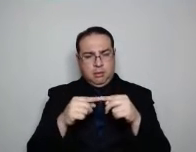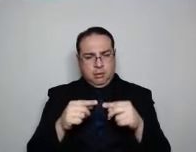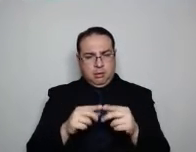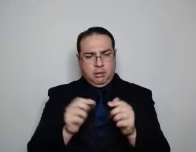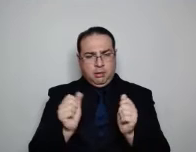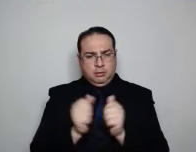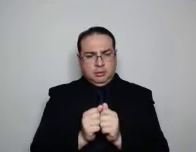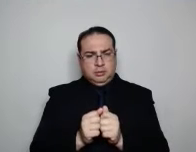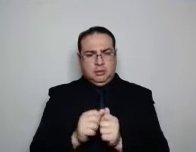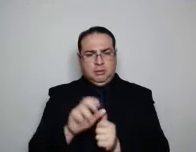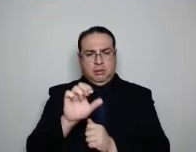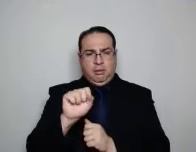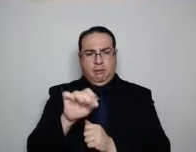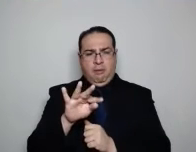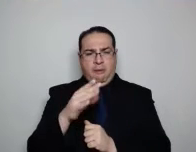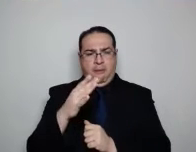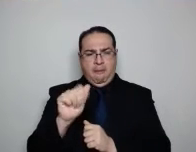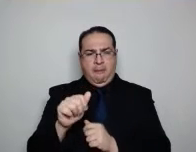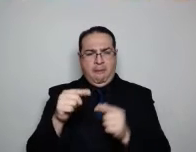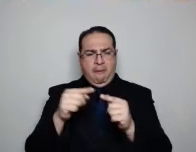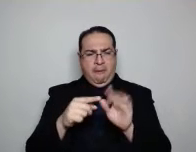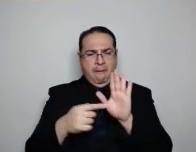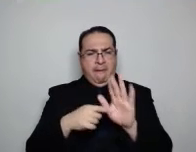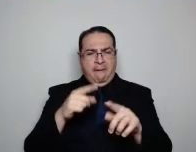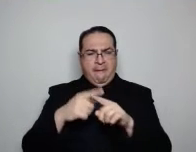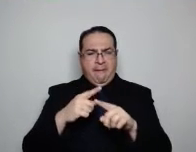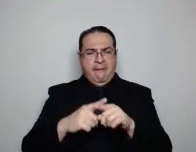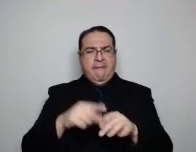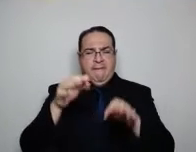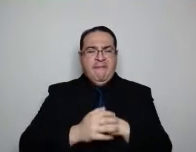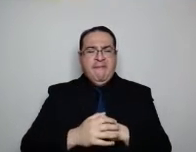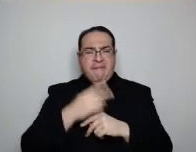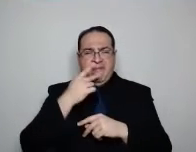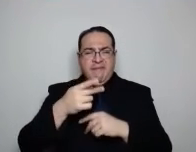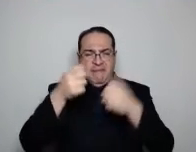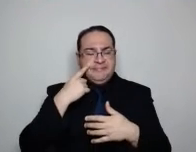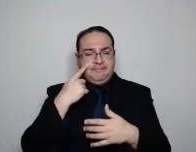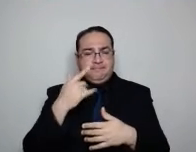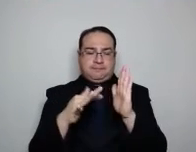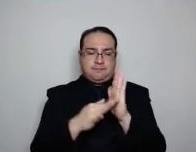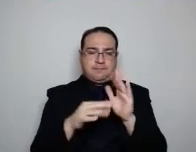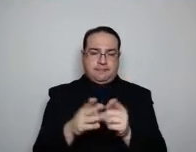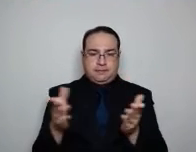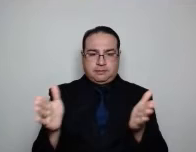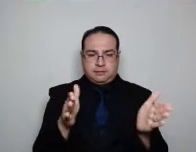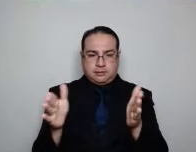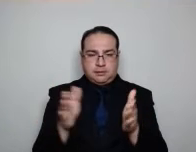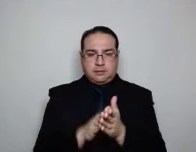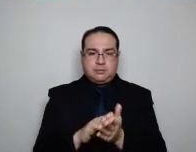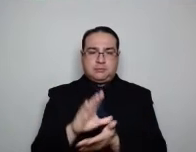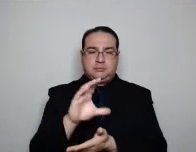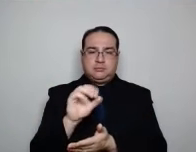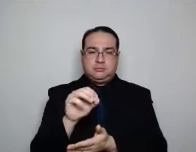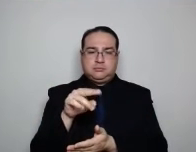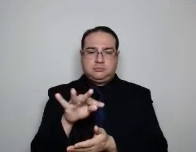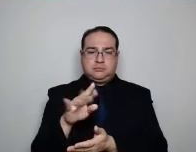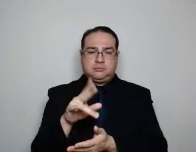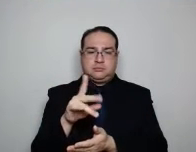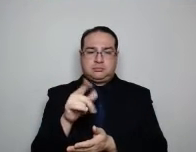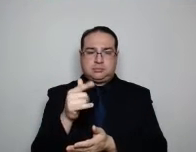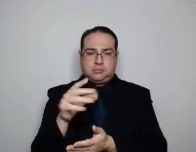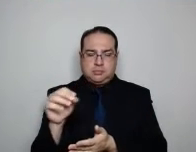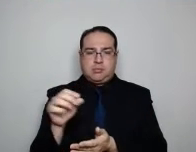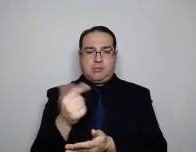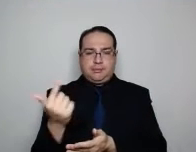juíza bem andou em verificar quais as notas que estavam realmente correspondendo ao período de contratação e as que não estavam